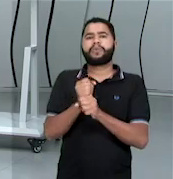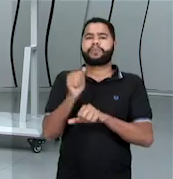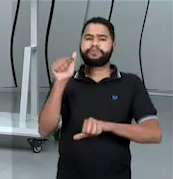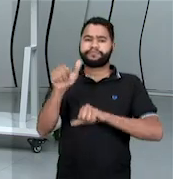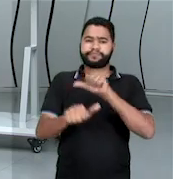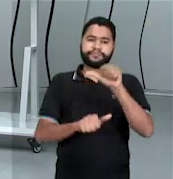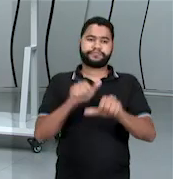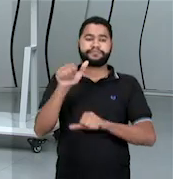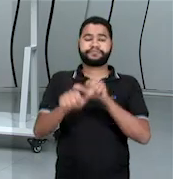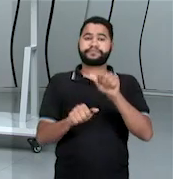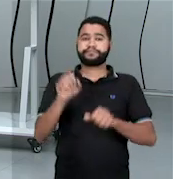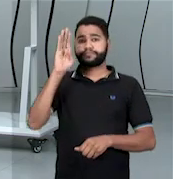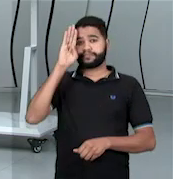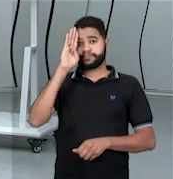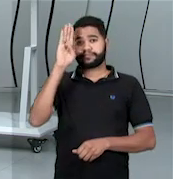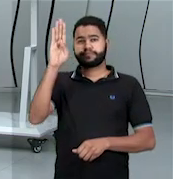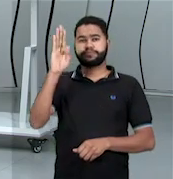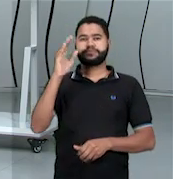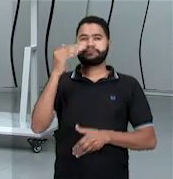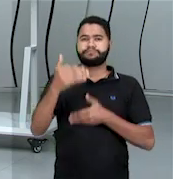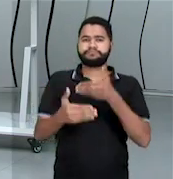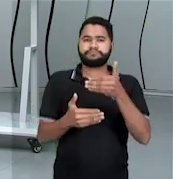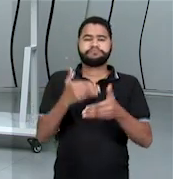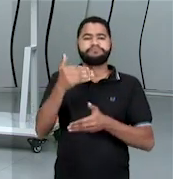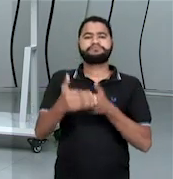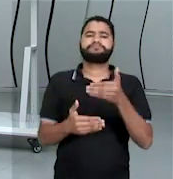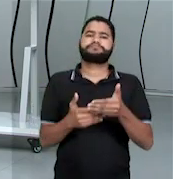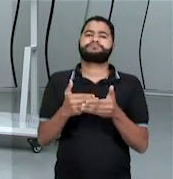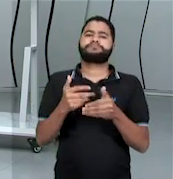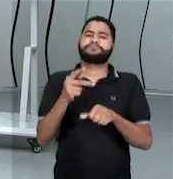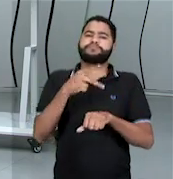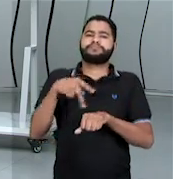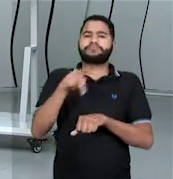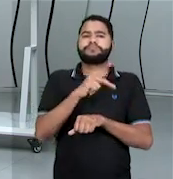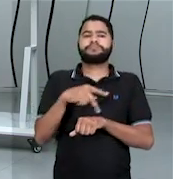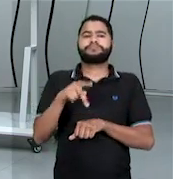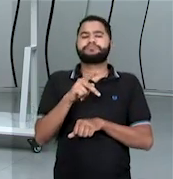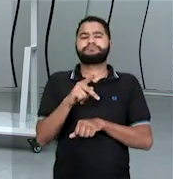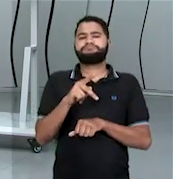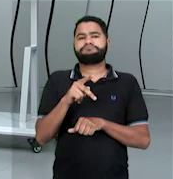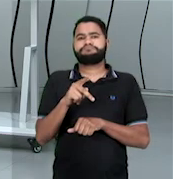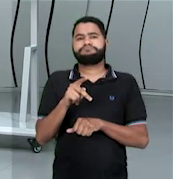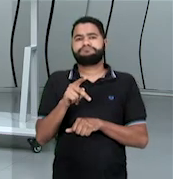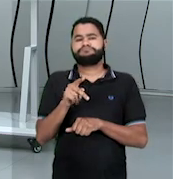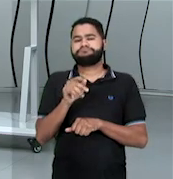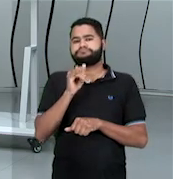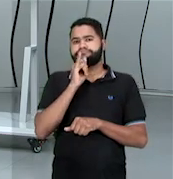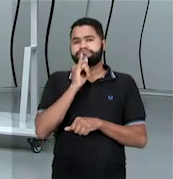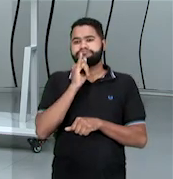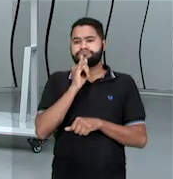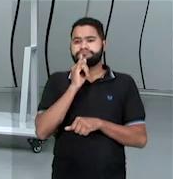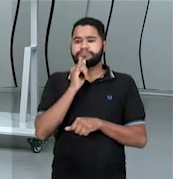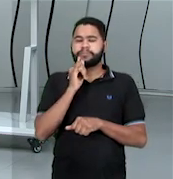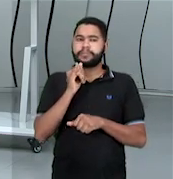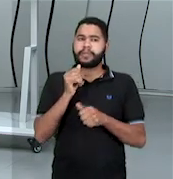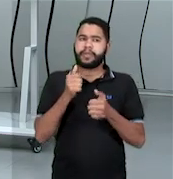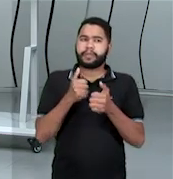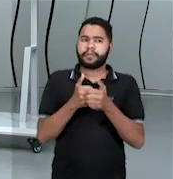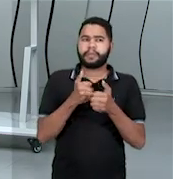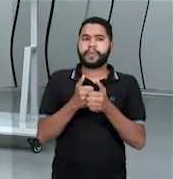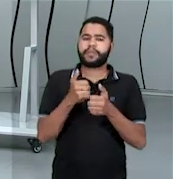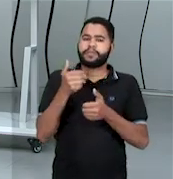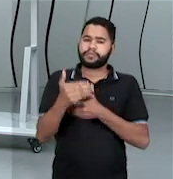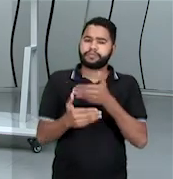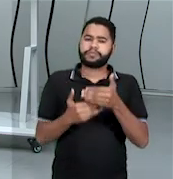alteração, principalmente nos países em desenvolvimento. Esses países vão chegar no próximo aos países